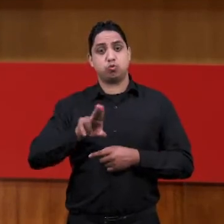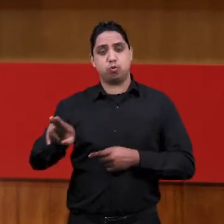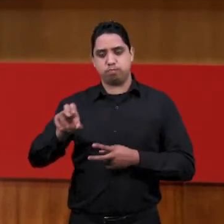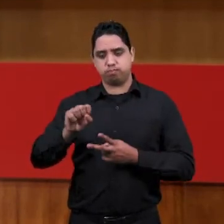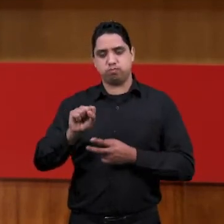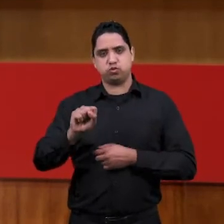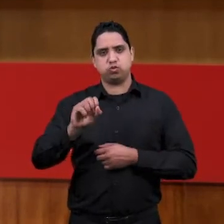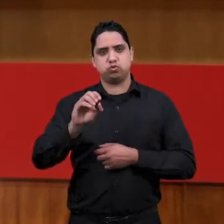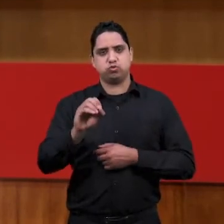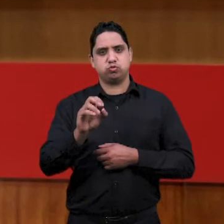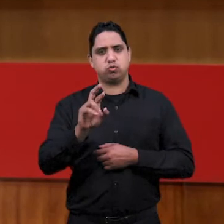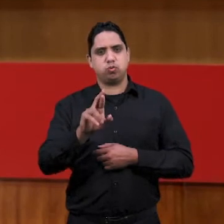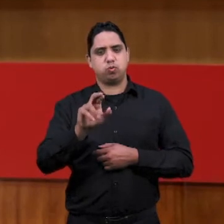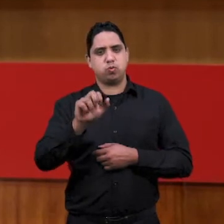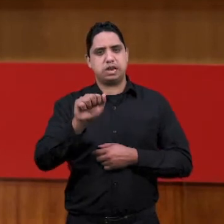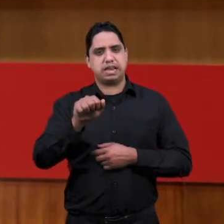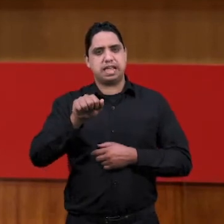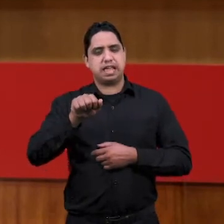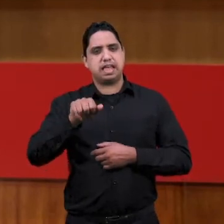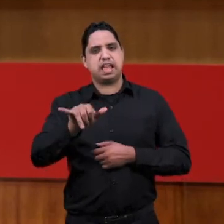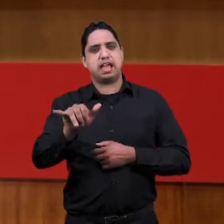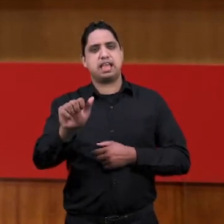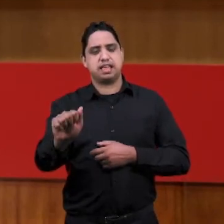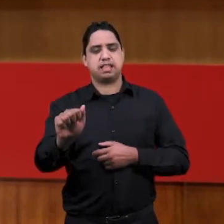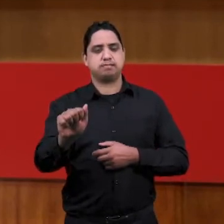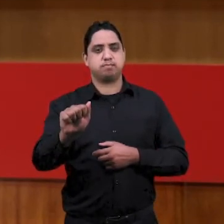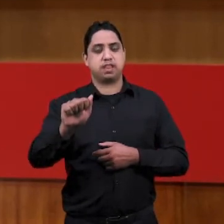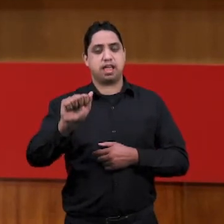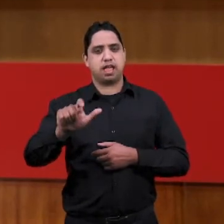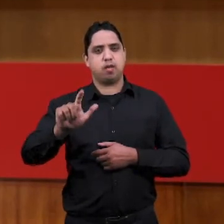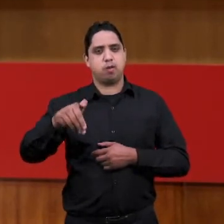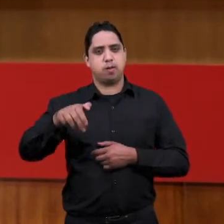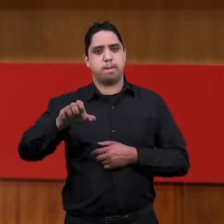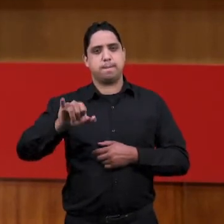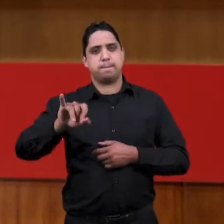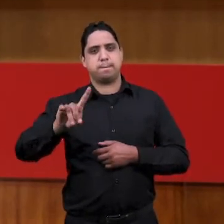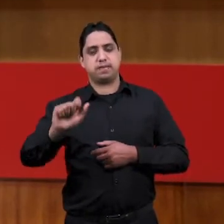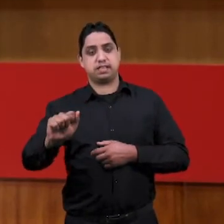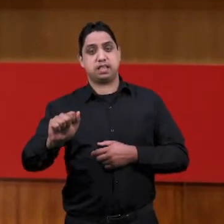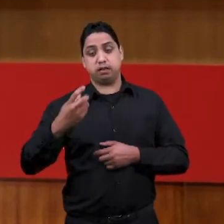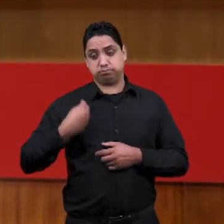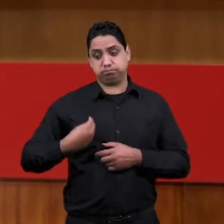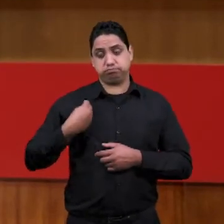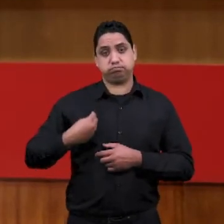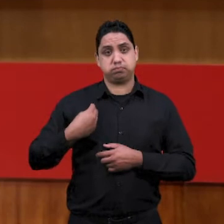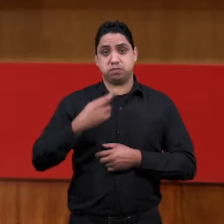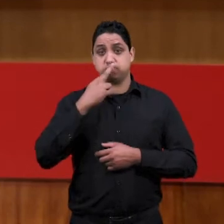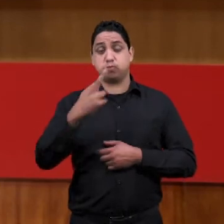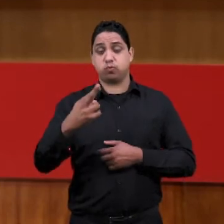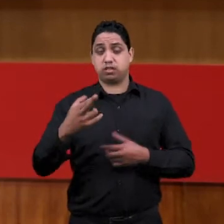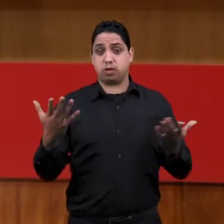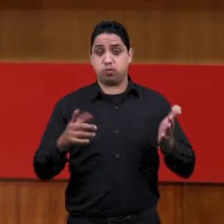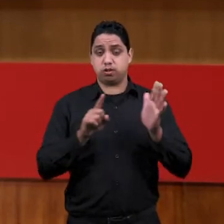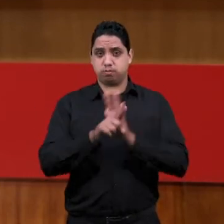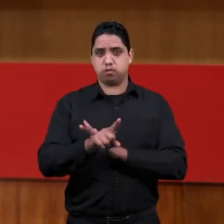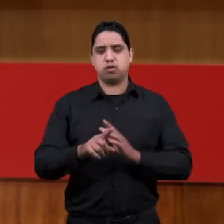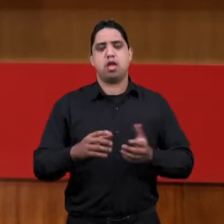Almeida. Ela vai também participar, logo de início, dando essa resposta a esta pergunta.